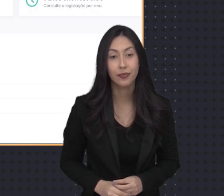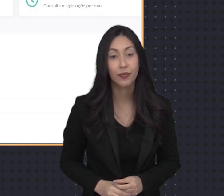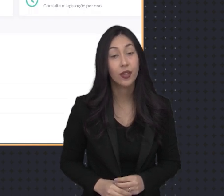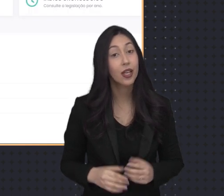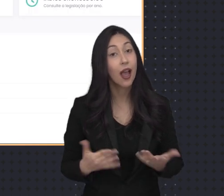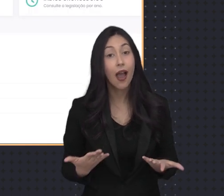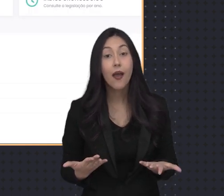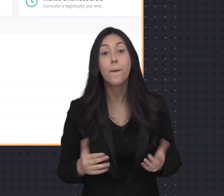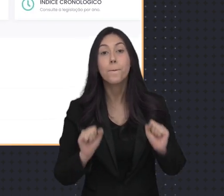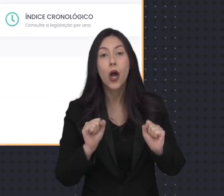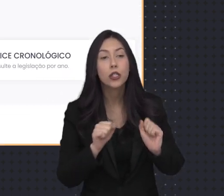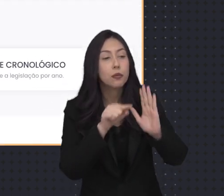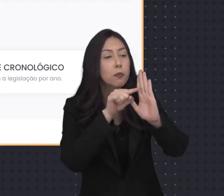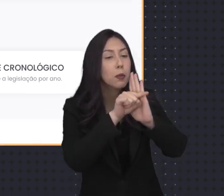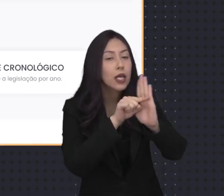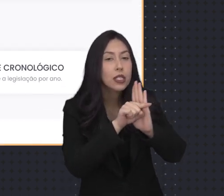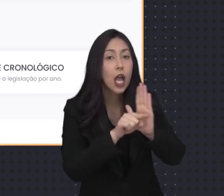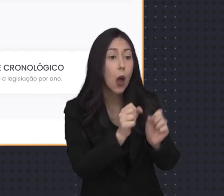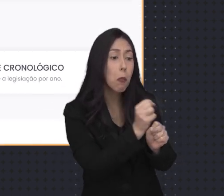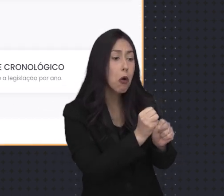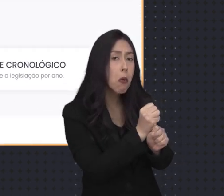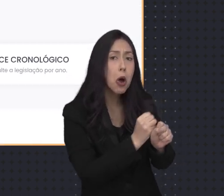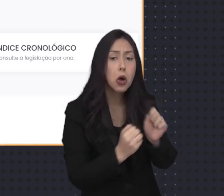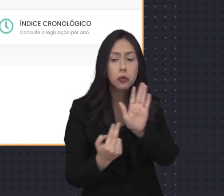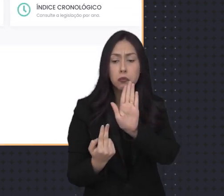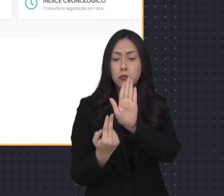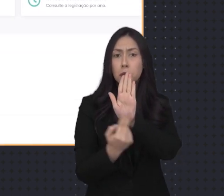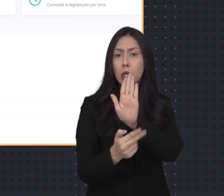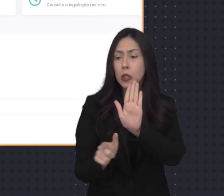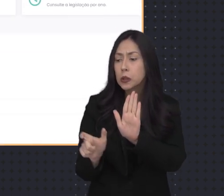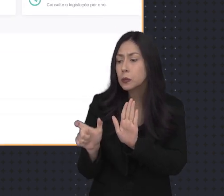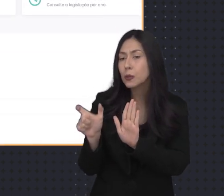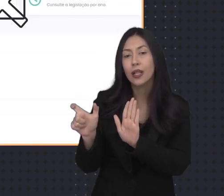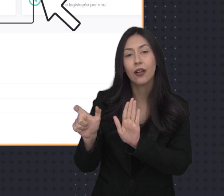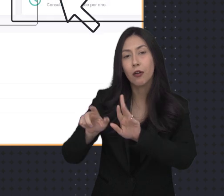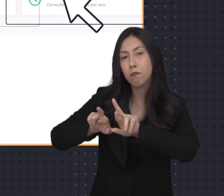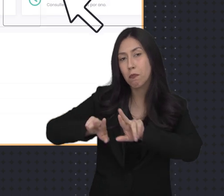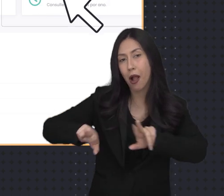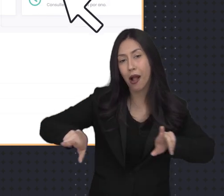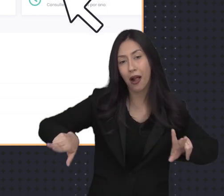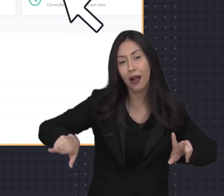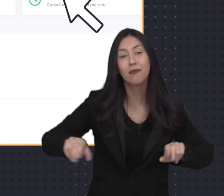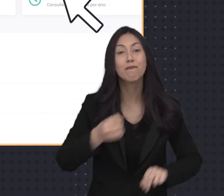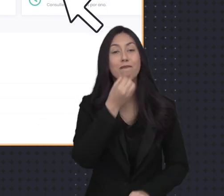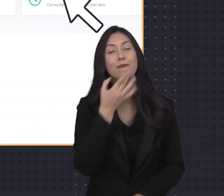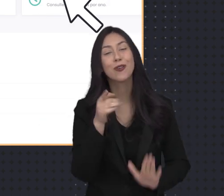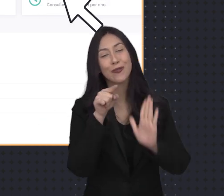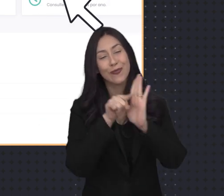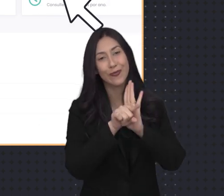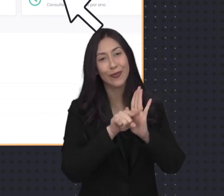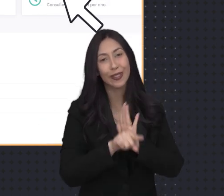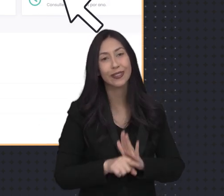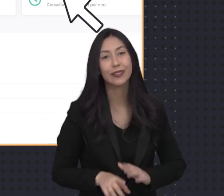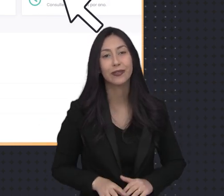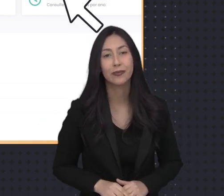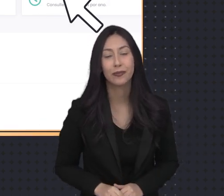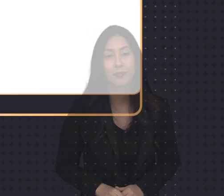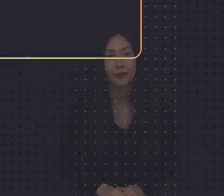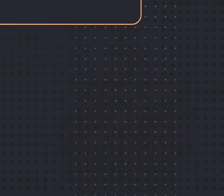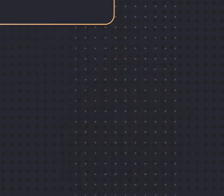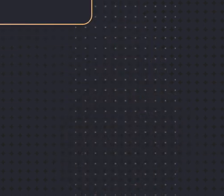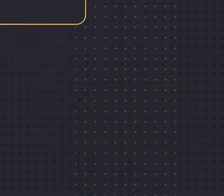Legislação Municipal. Aí é só consultar a lei pelo ano, autor, palavra-chave e outros filtros. Uma boa